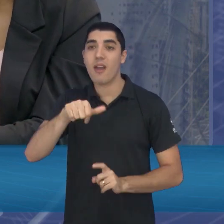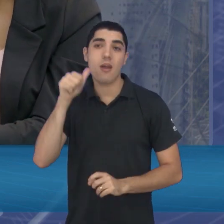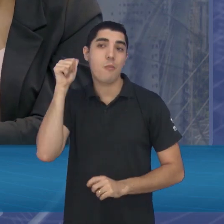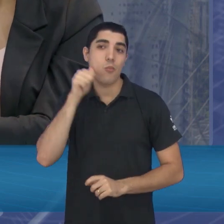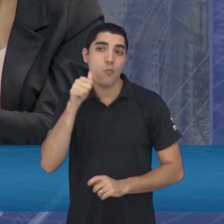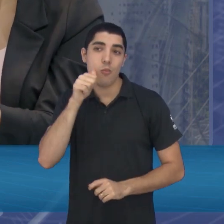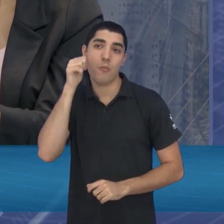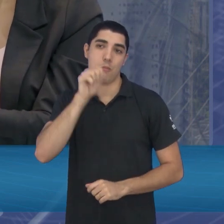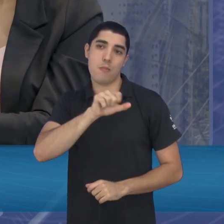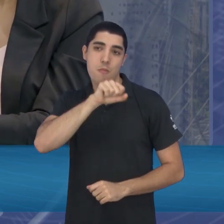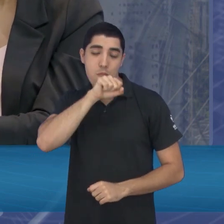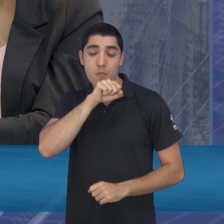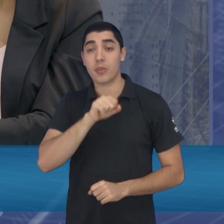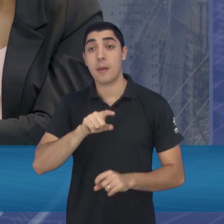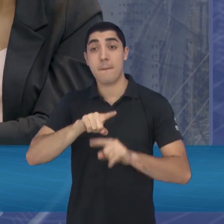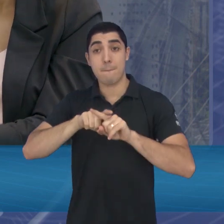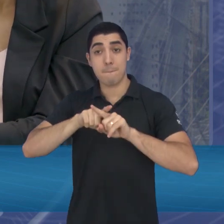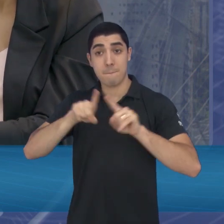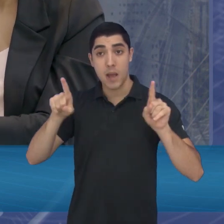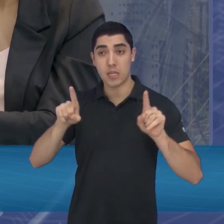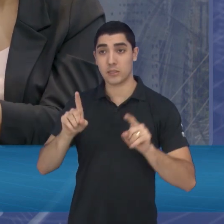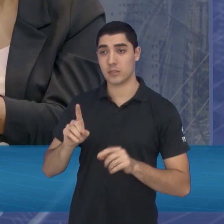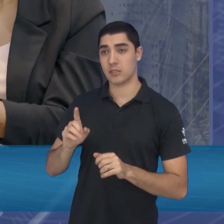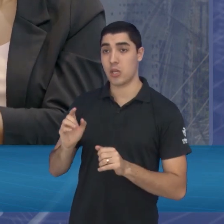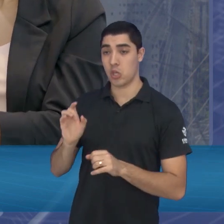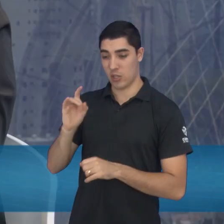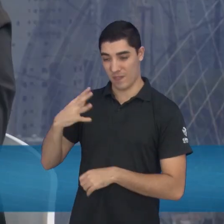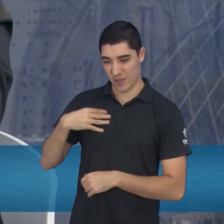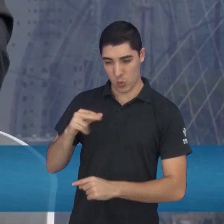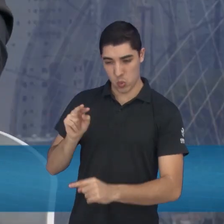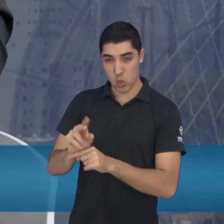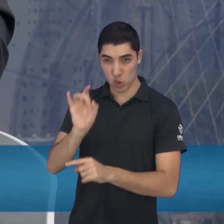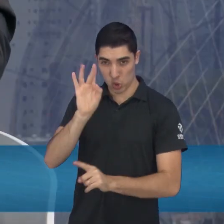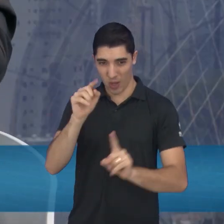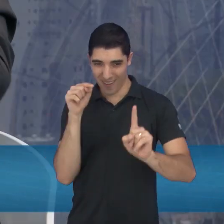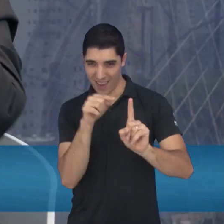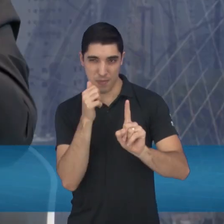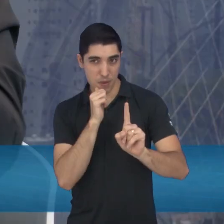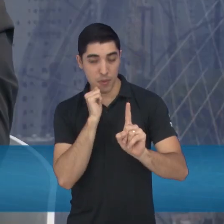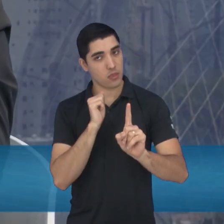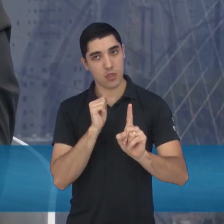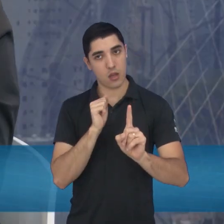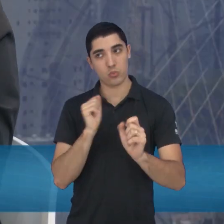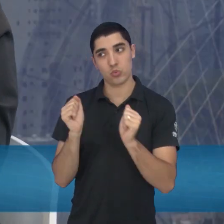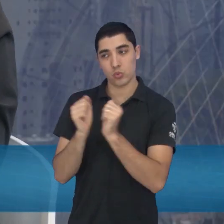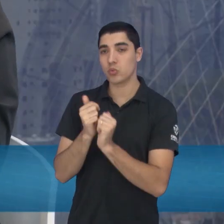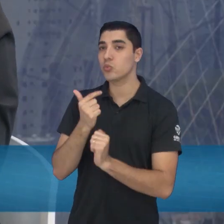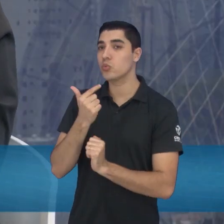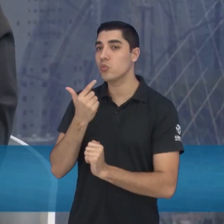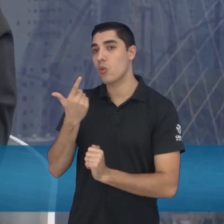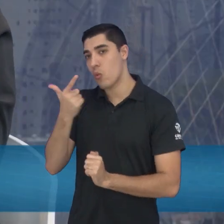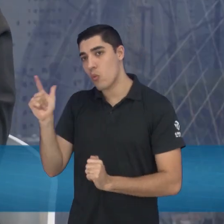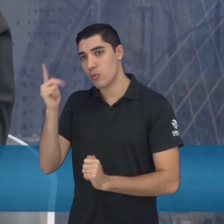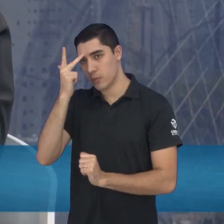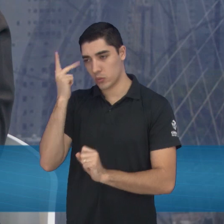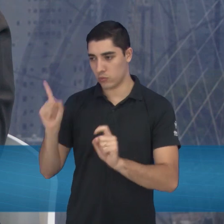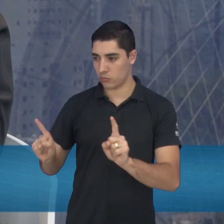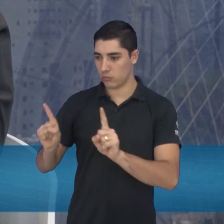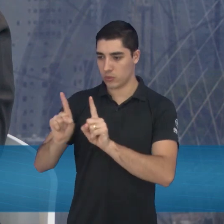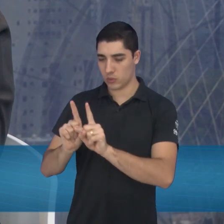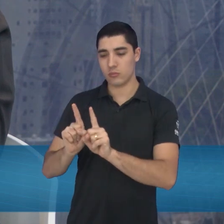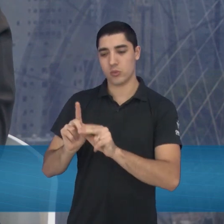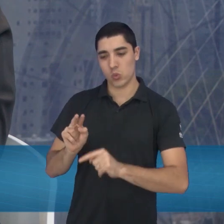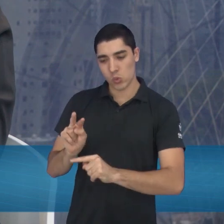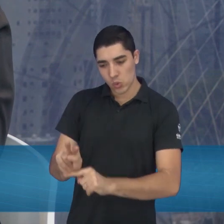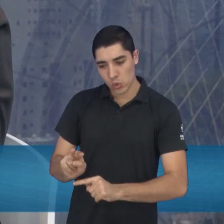função materna também não necessariamente é a mãe, não é? Uhum, Então, acho que são pontos diferentes que a gente pode ir ampliando esse